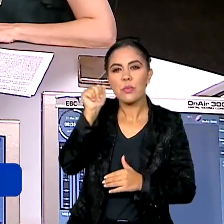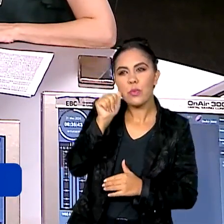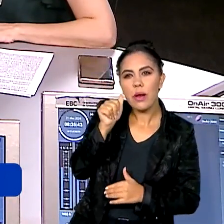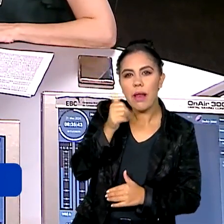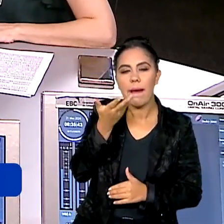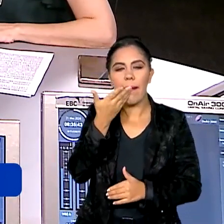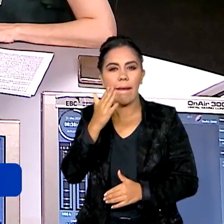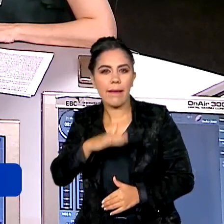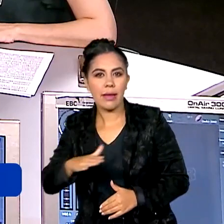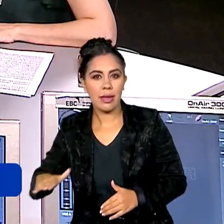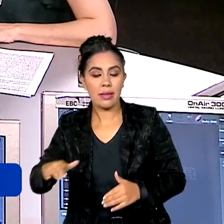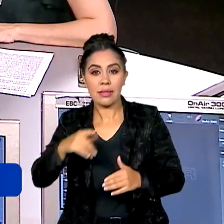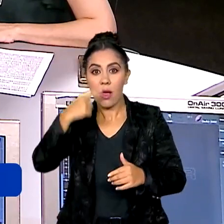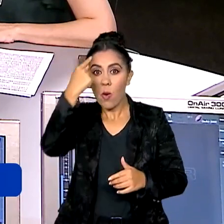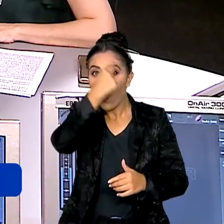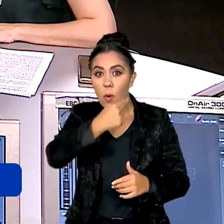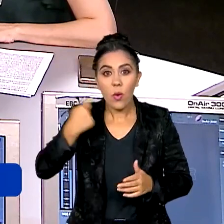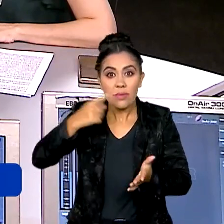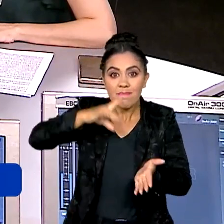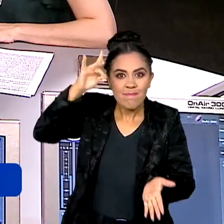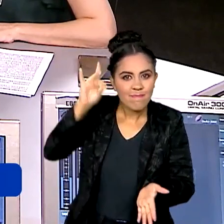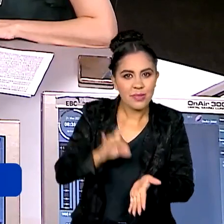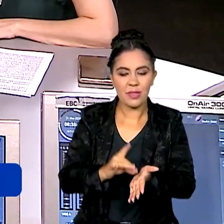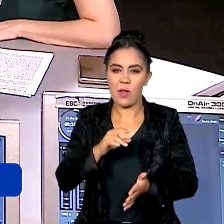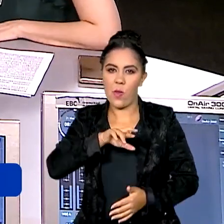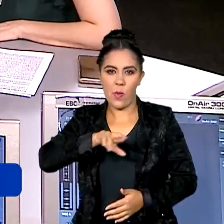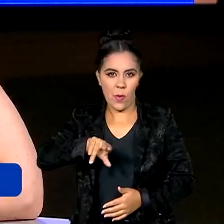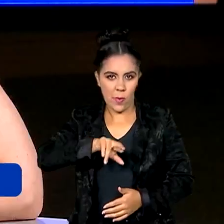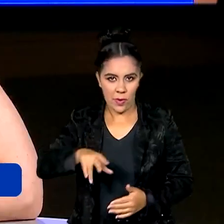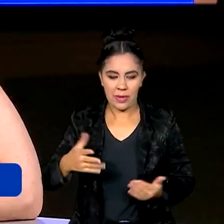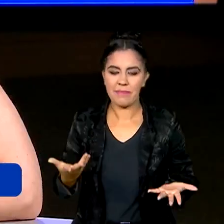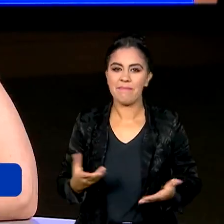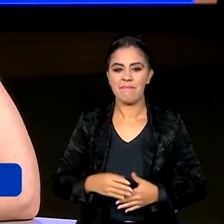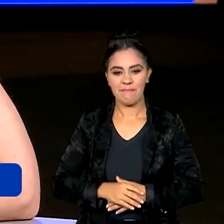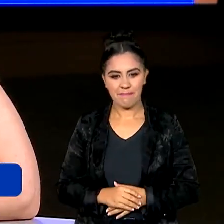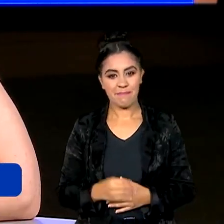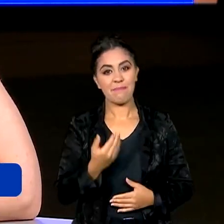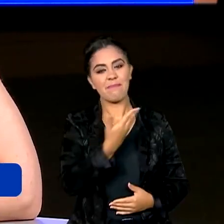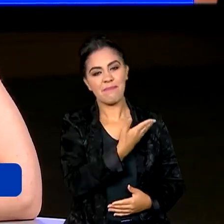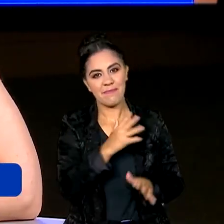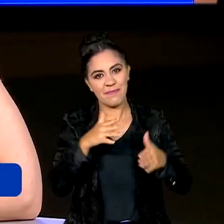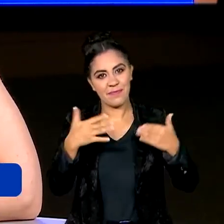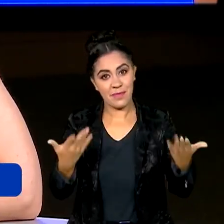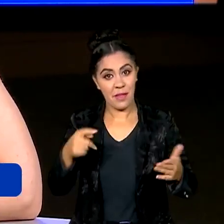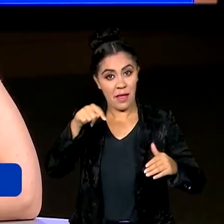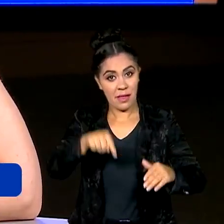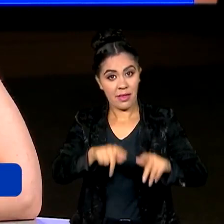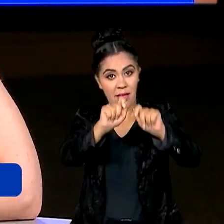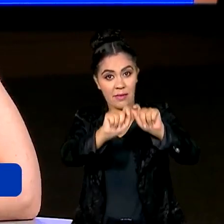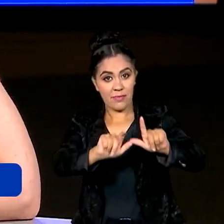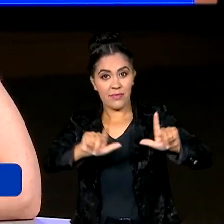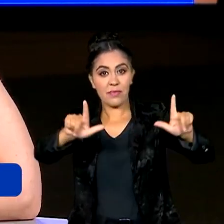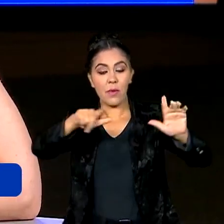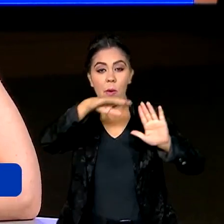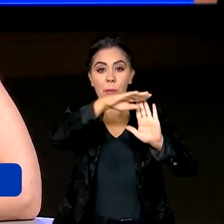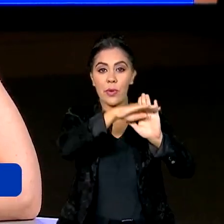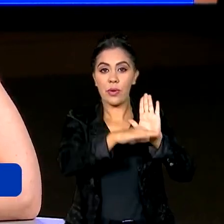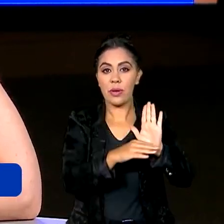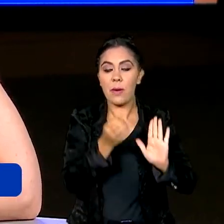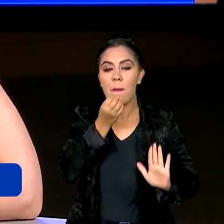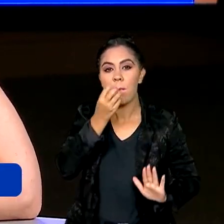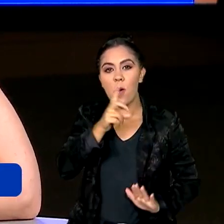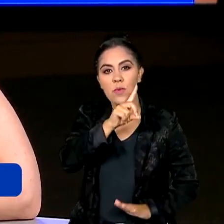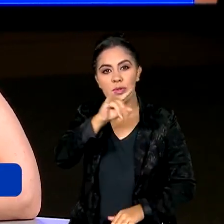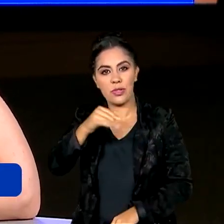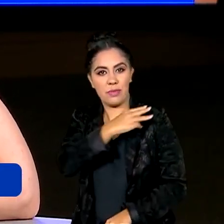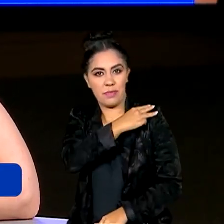não é uma pessoa real de carne e osso. Tá certo, este é o Bom Dia Ministro, que hoje recebe o ministro-chefe